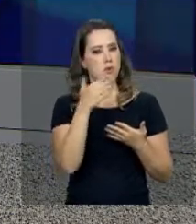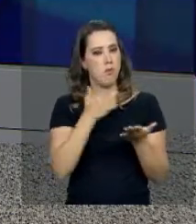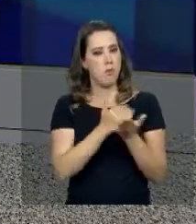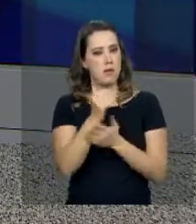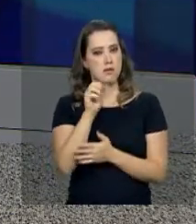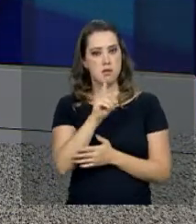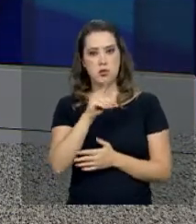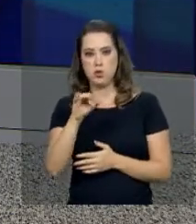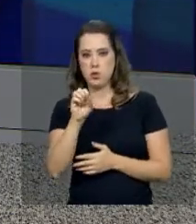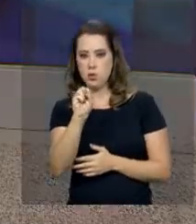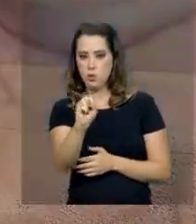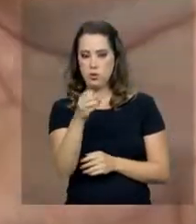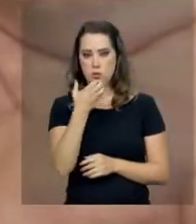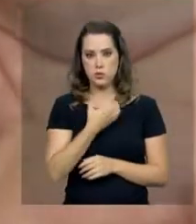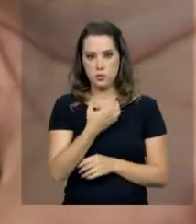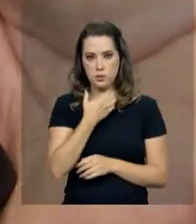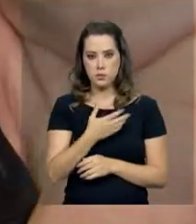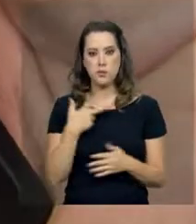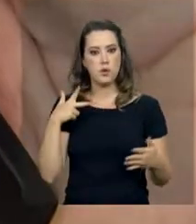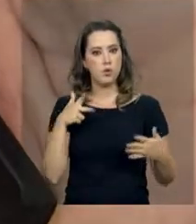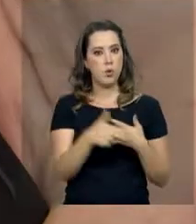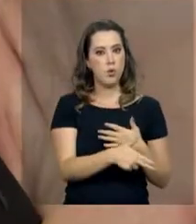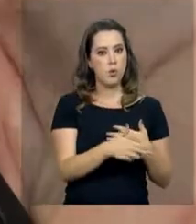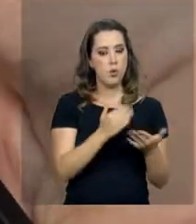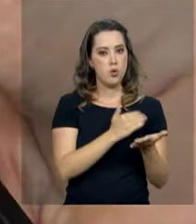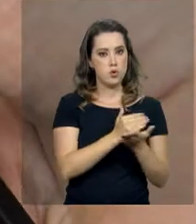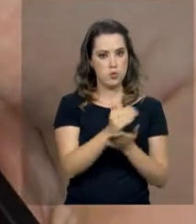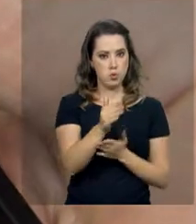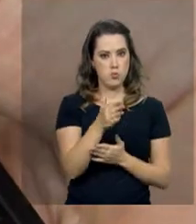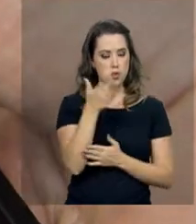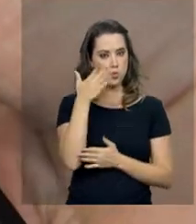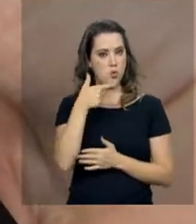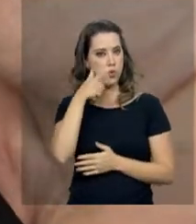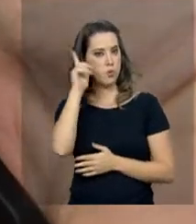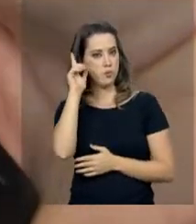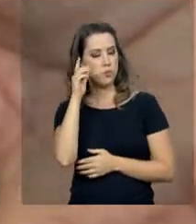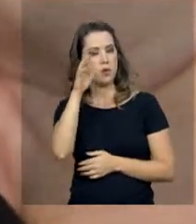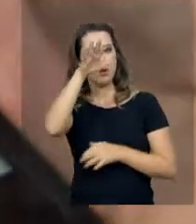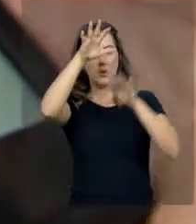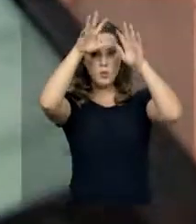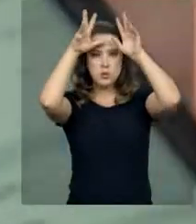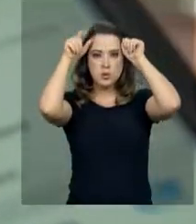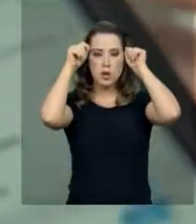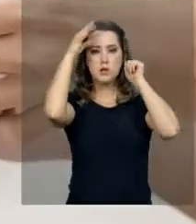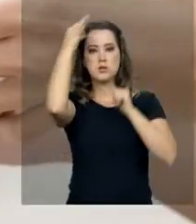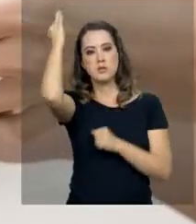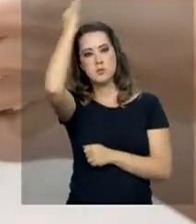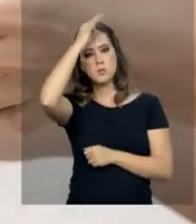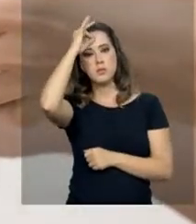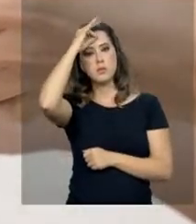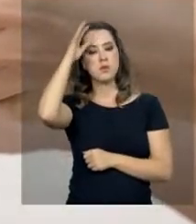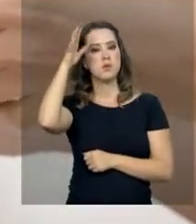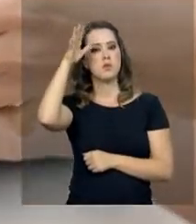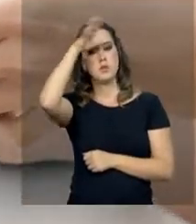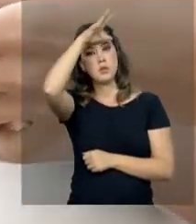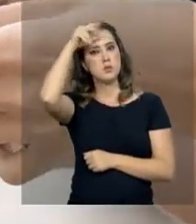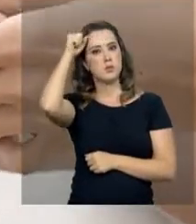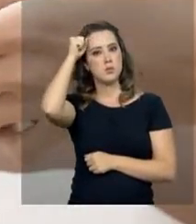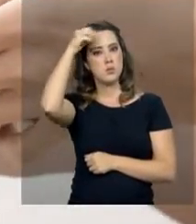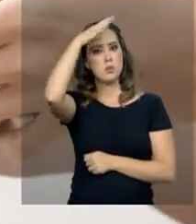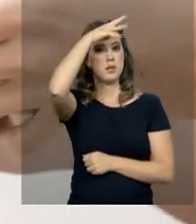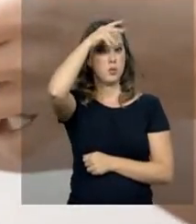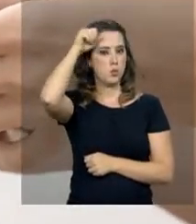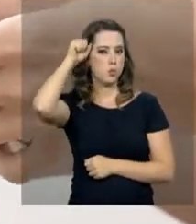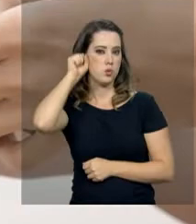do dia 8 de dezembro. O bloqueio passou a valer ontem para os estados do Acre, Espírito Santo, Mato Grosso do